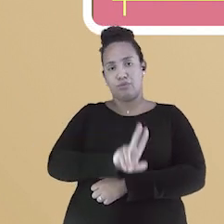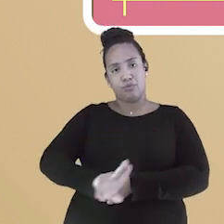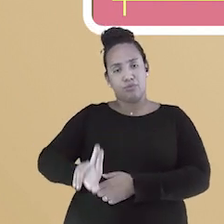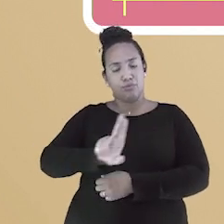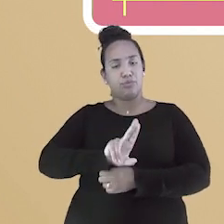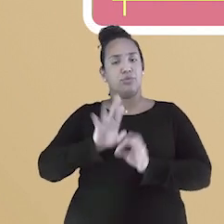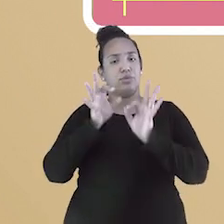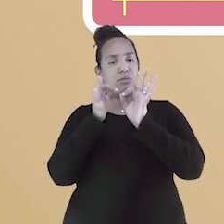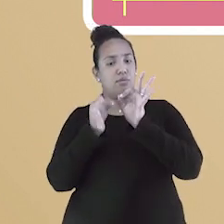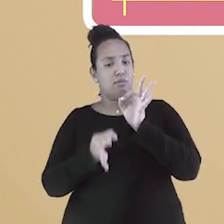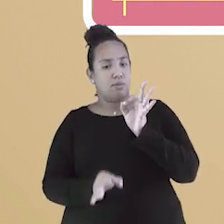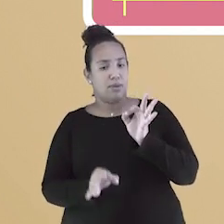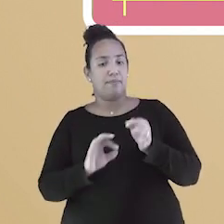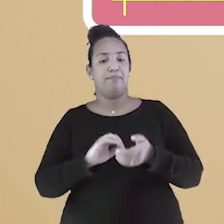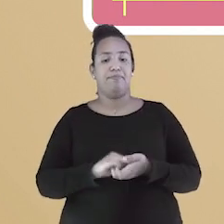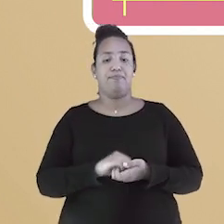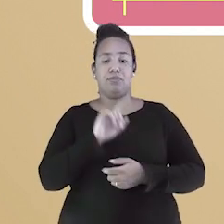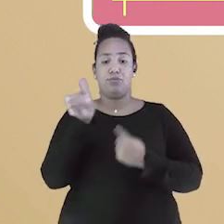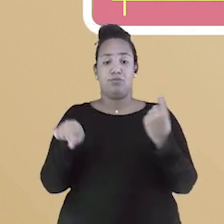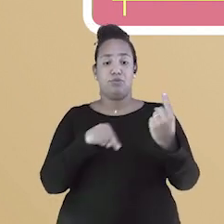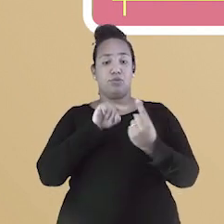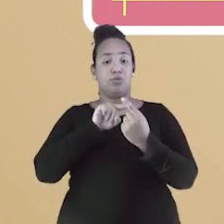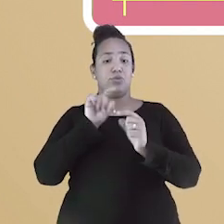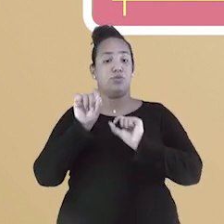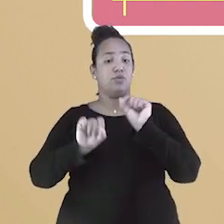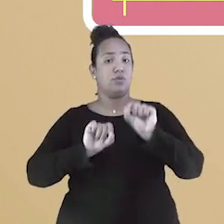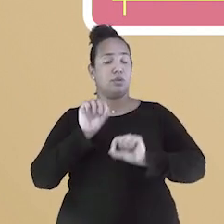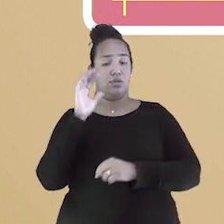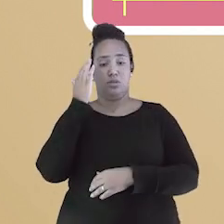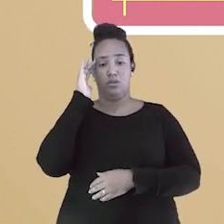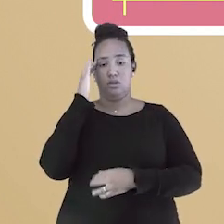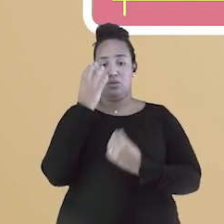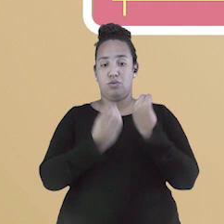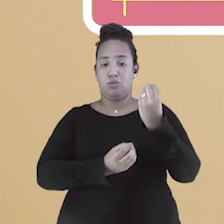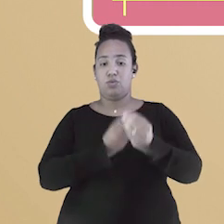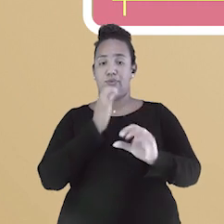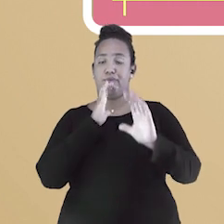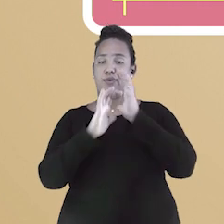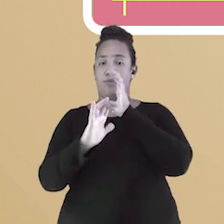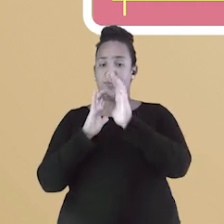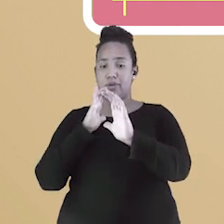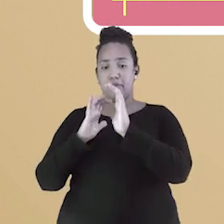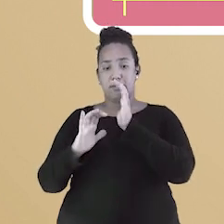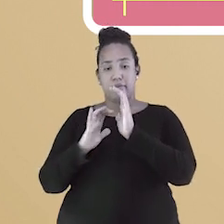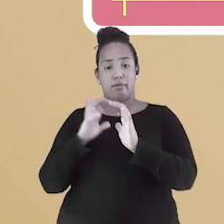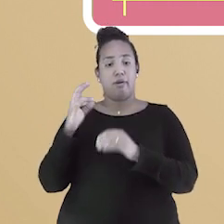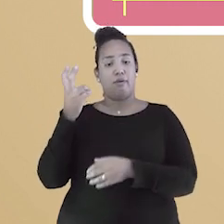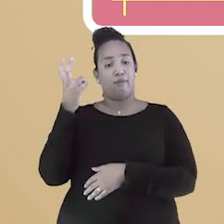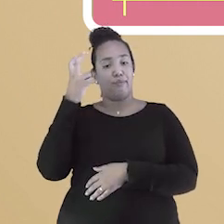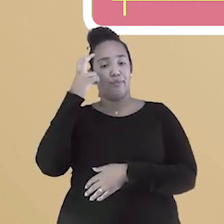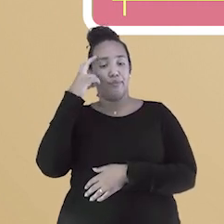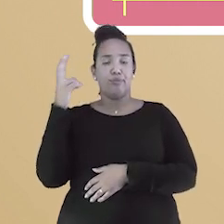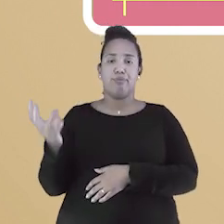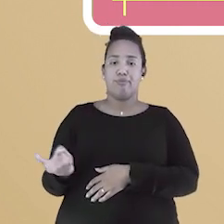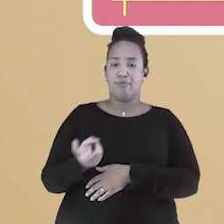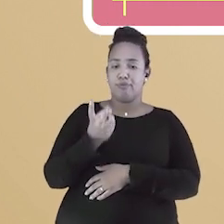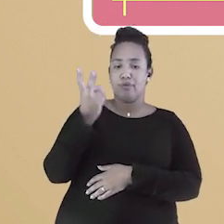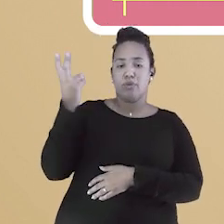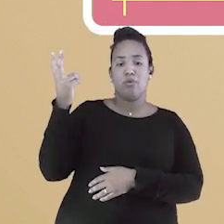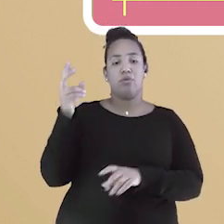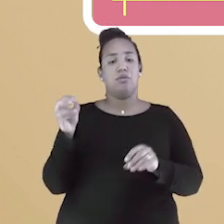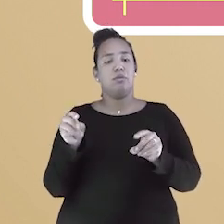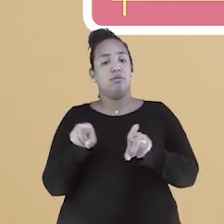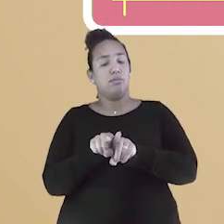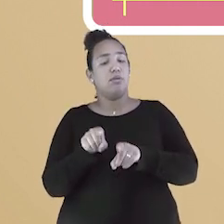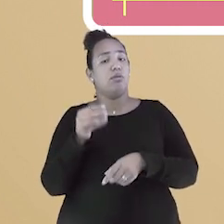aprendizagem são: entender a comunicação como troca de ideias e de valores culturais, buscando estimular os estudantes